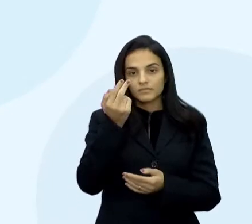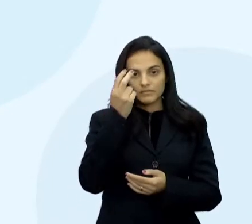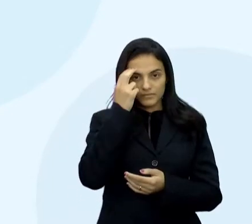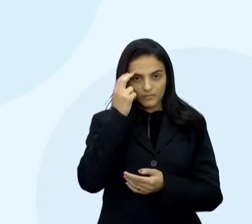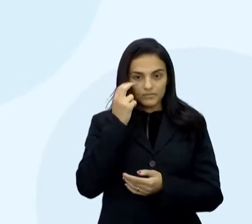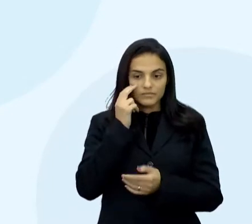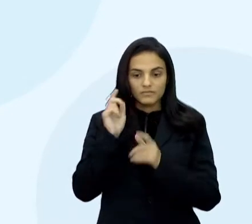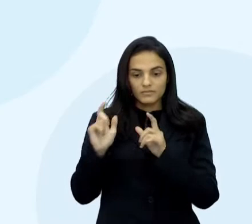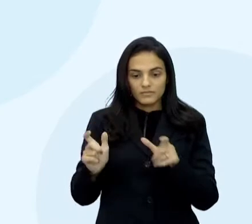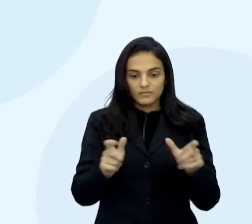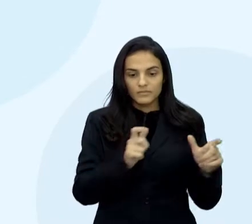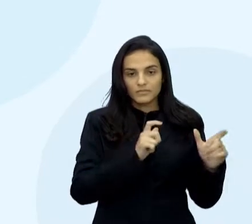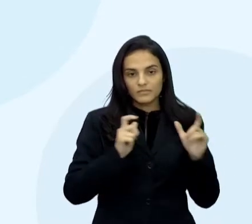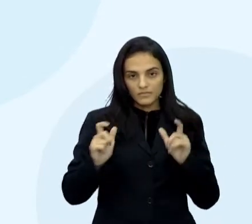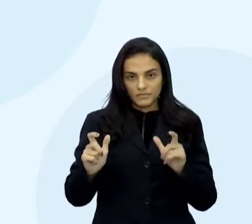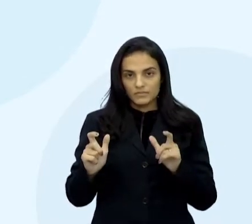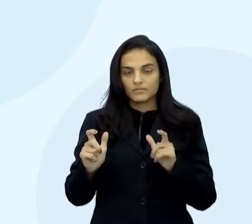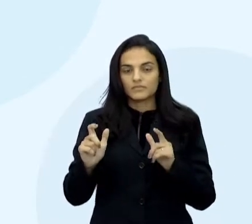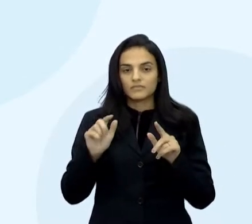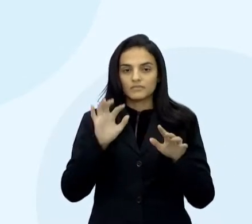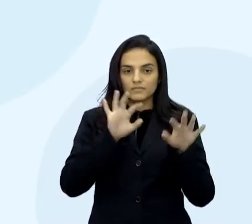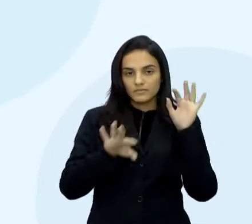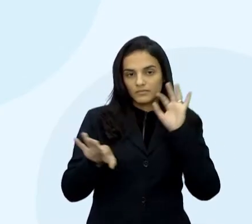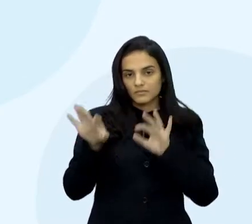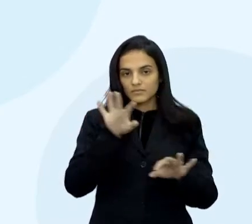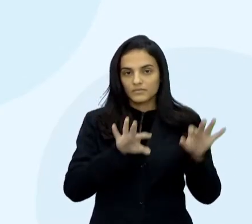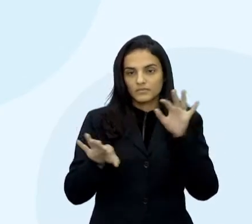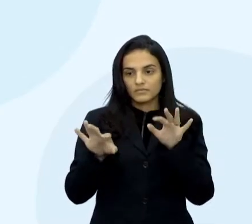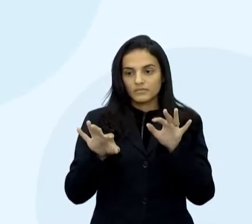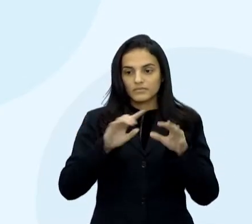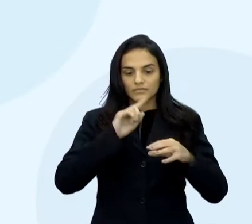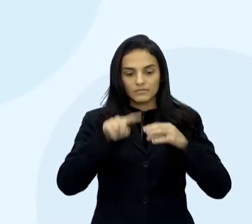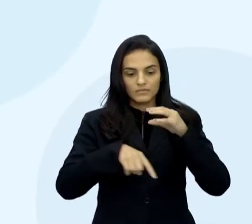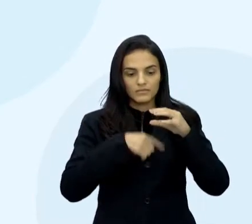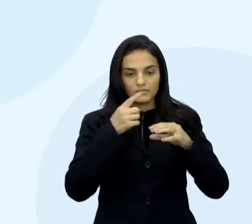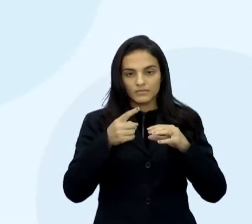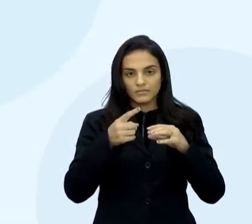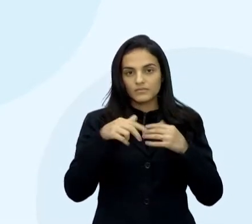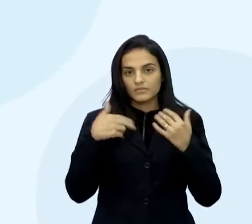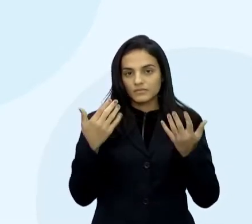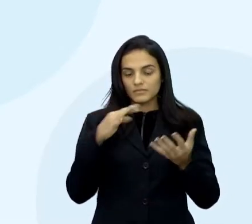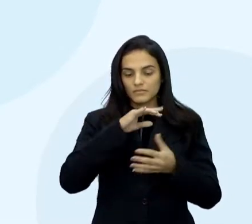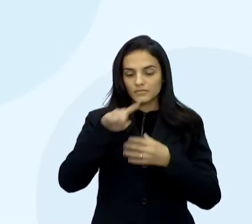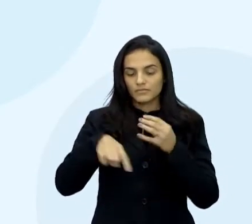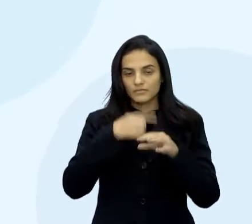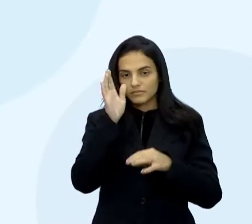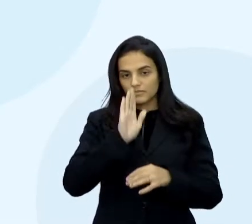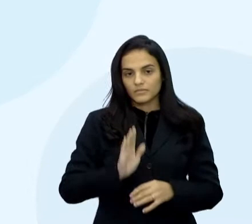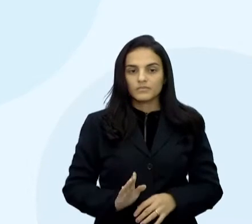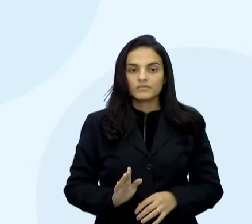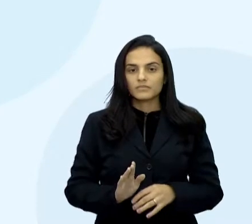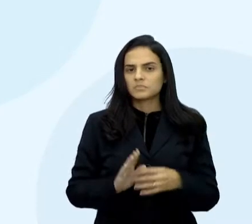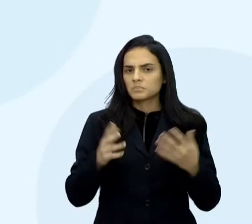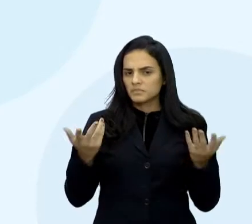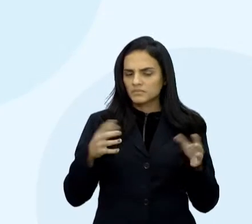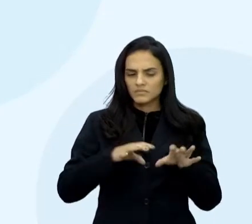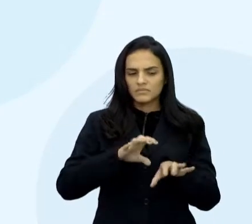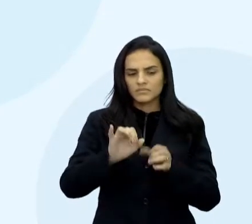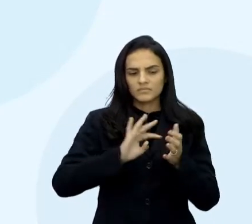âmbito local, regional, nacional ou global. E qual que é a nossa habilidade de formação geral